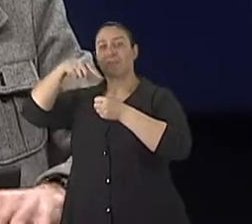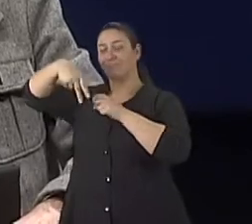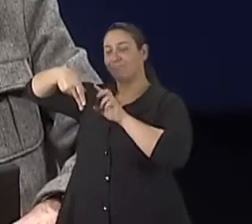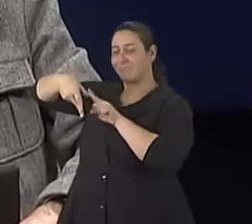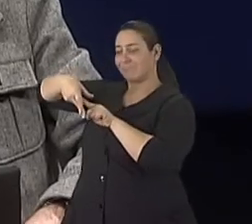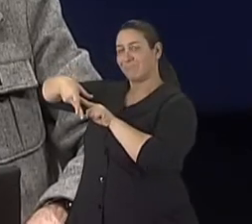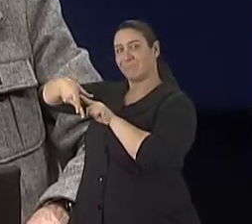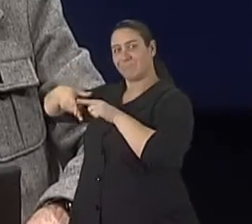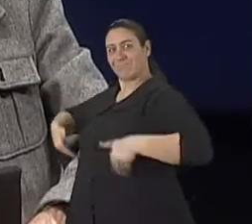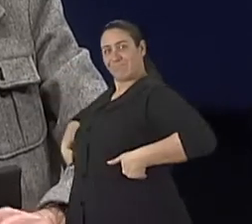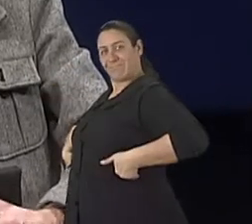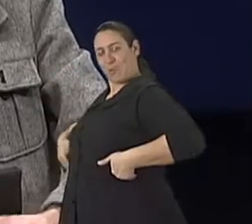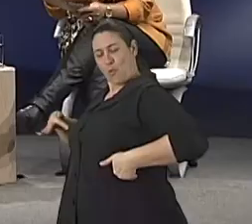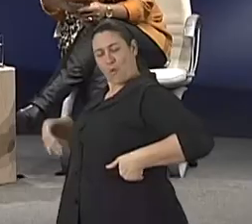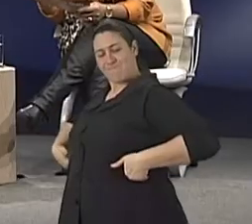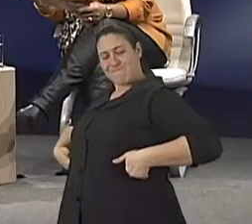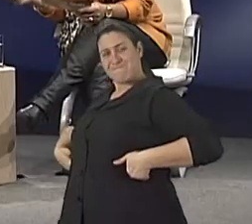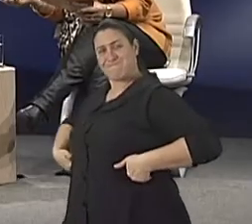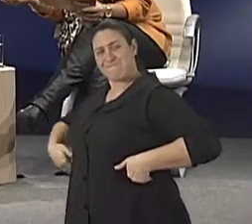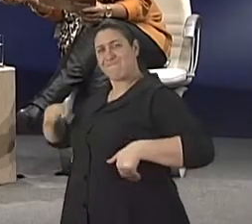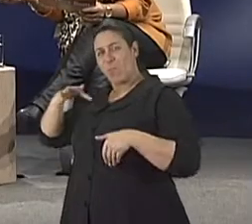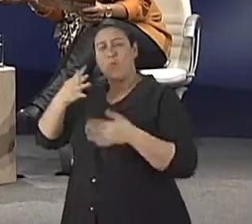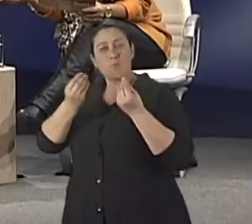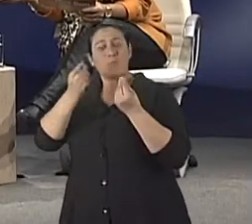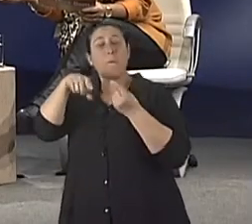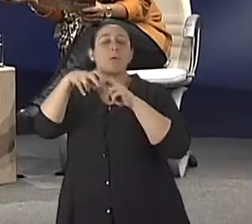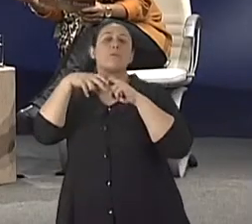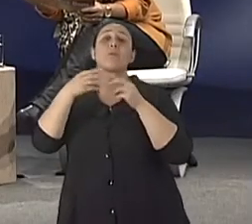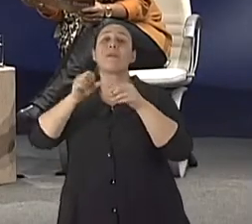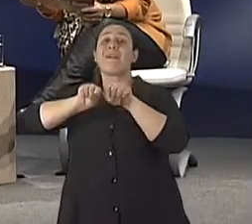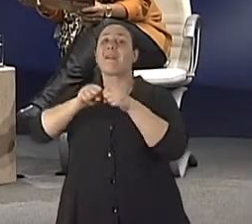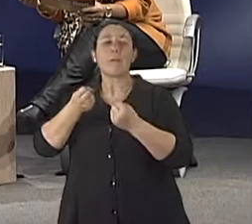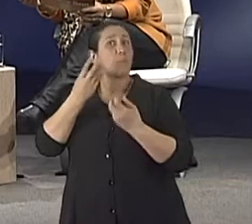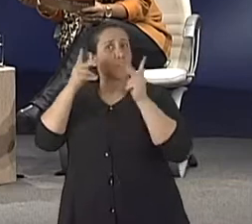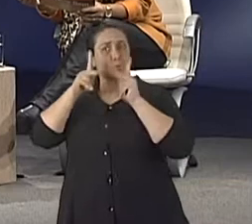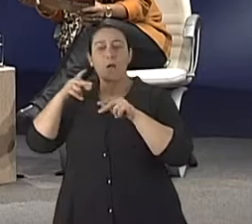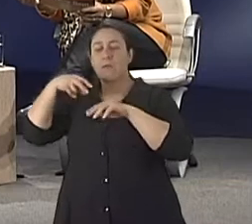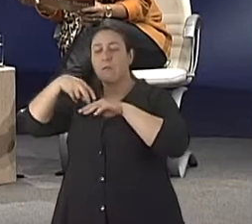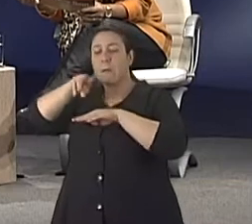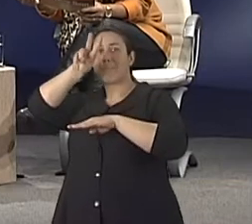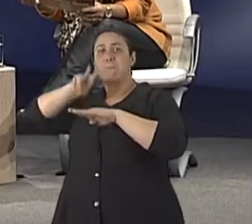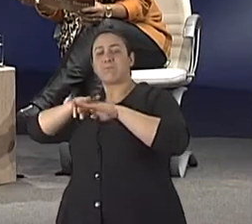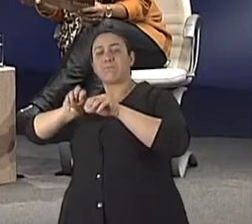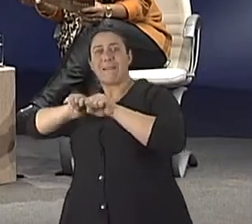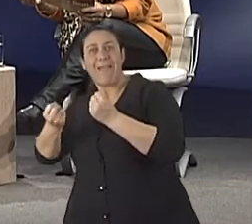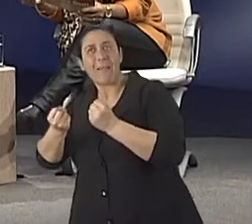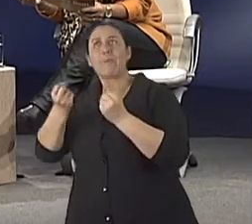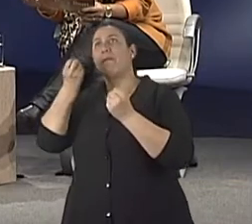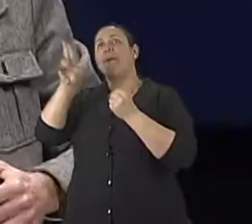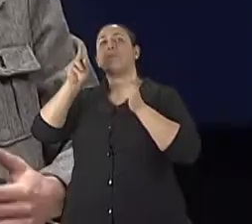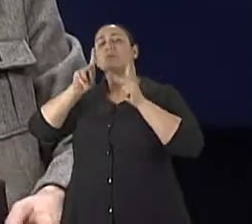das fraturas osteoporóticas aí as fraturas aí porque é muito fácil se fraturar quando têm osteoporose é exatamente ou se fica bastante